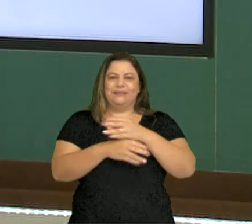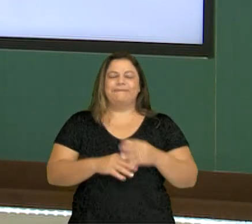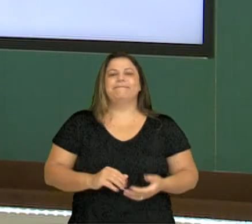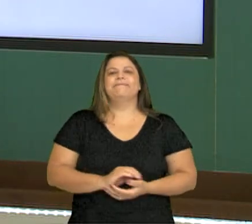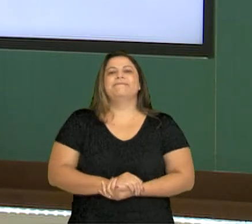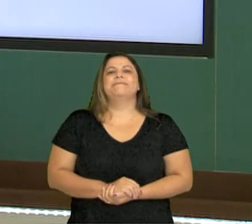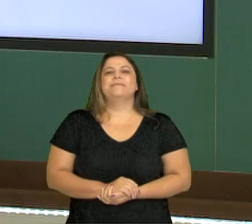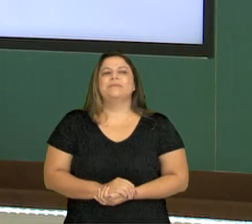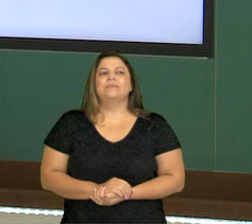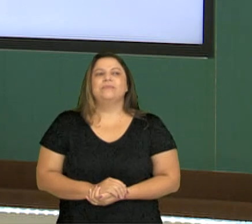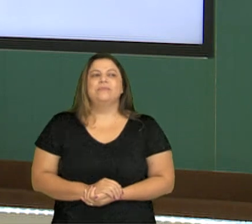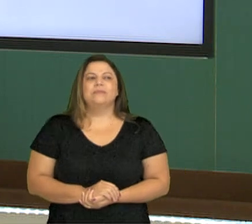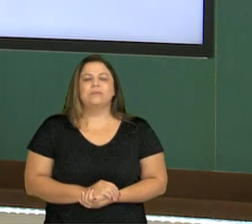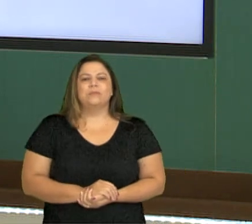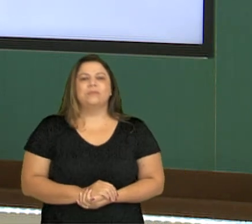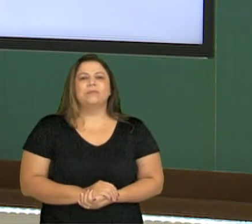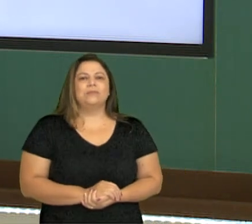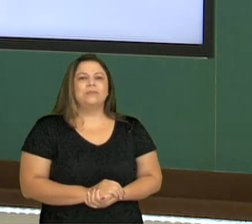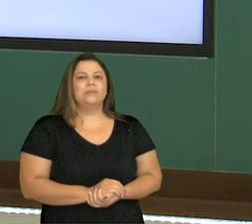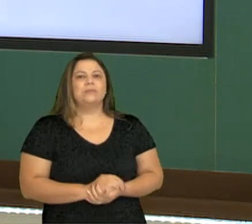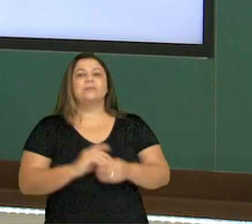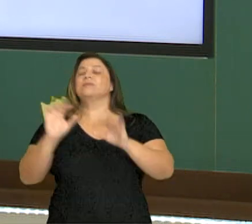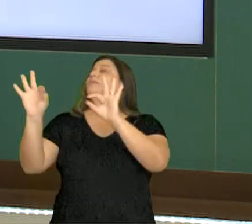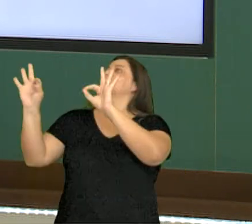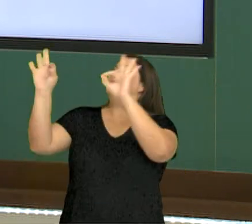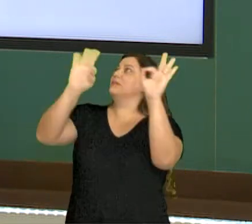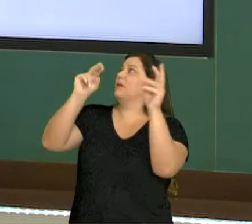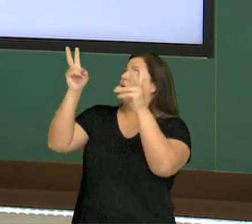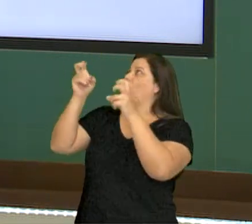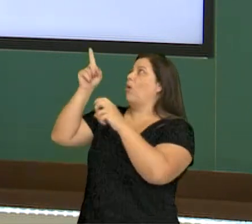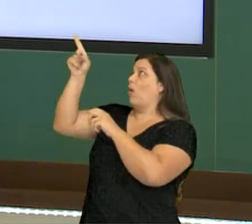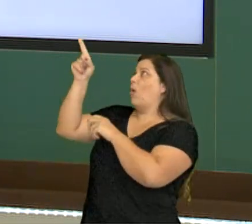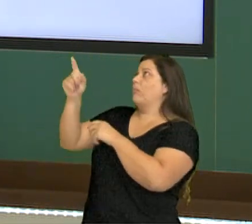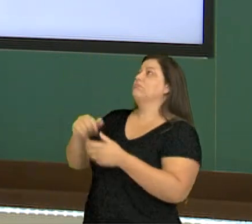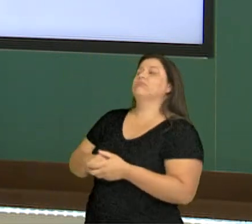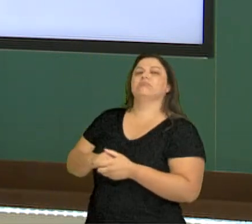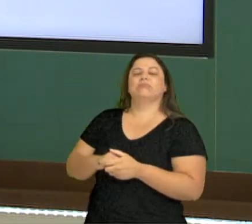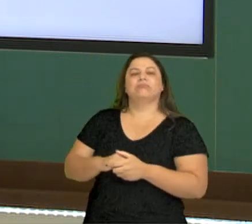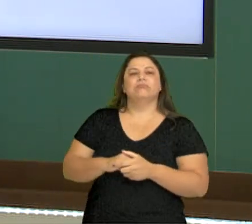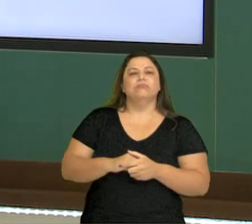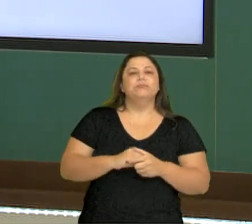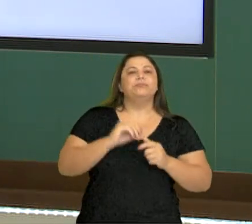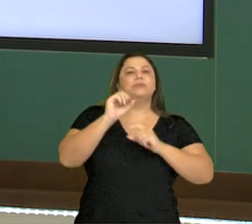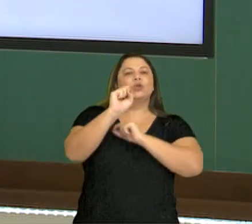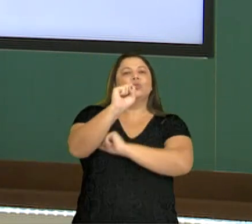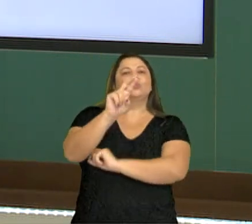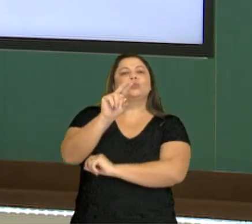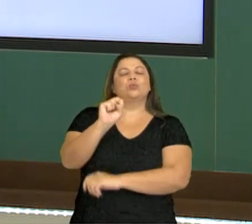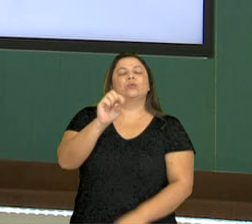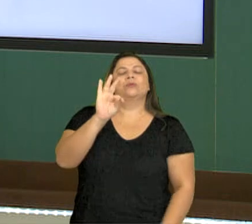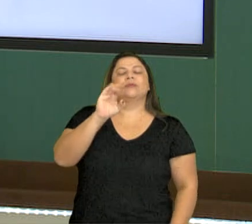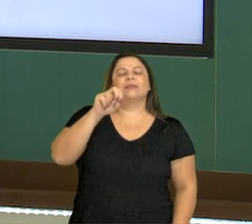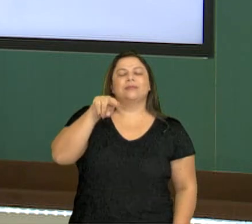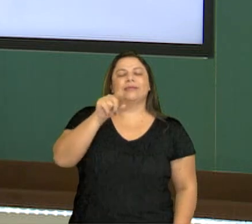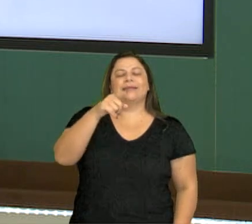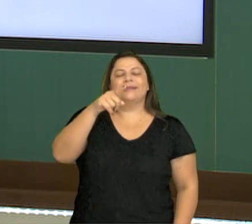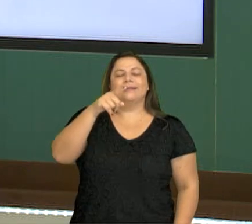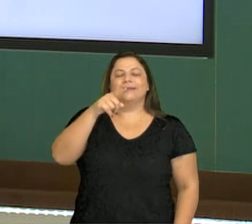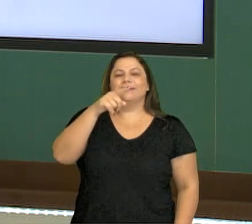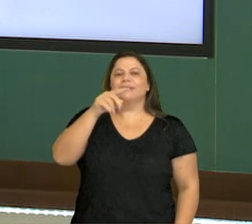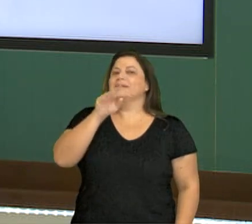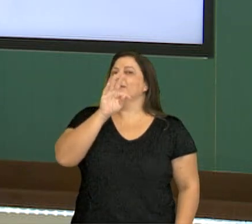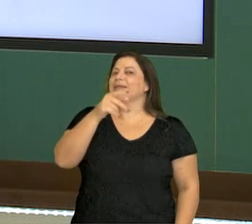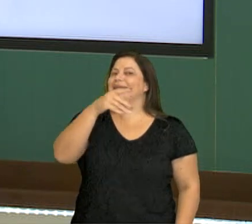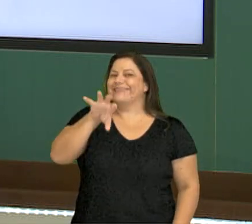ambiente. Nós temos um segundo tipo de tecido, que é o de sustentação. Sustentação de sustentar